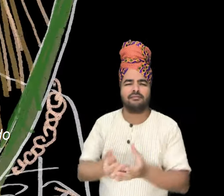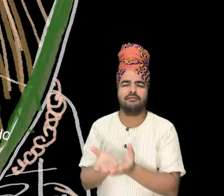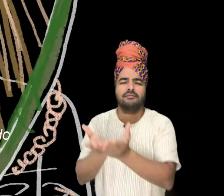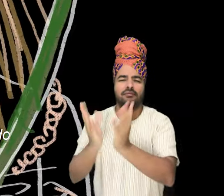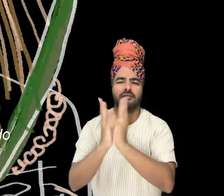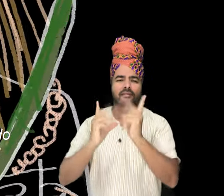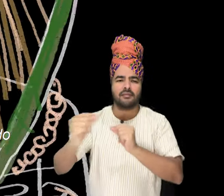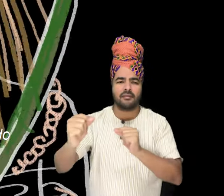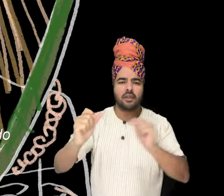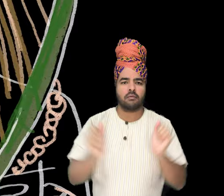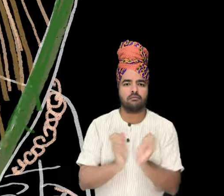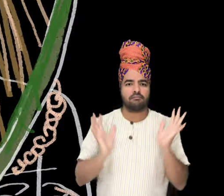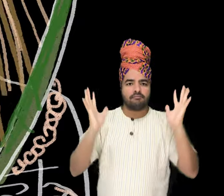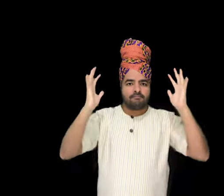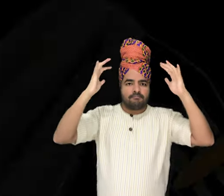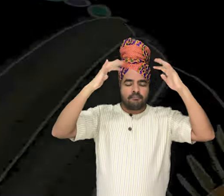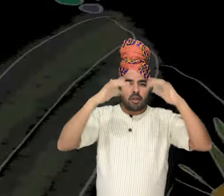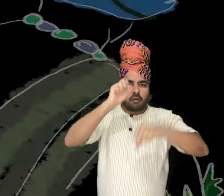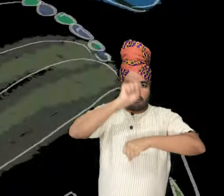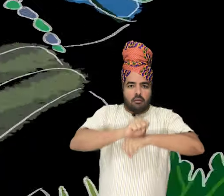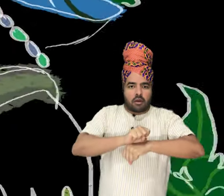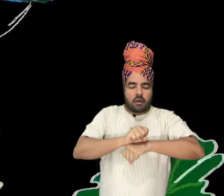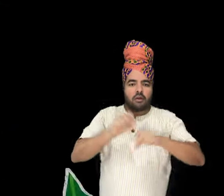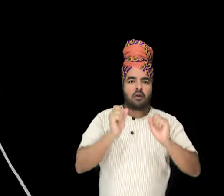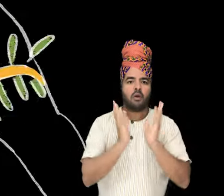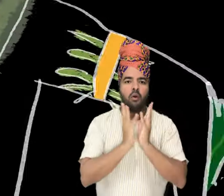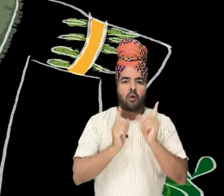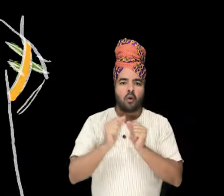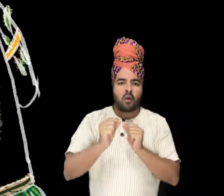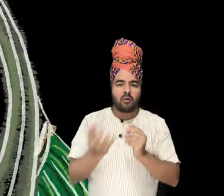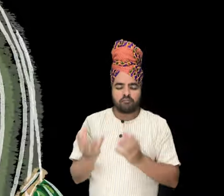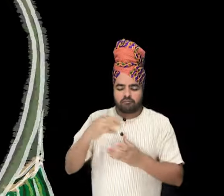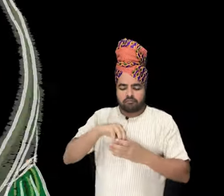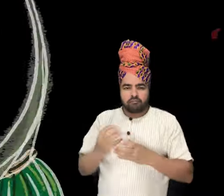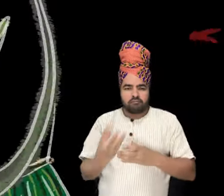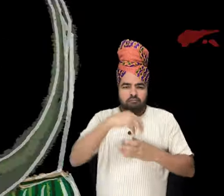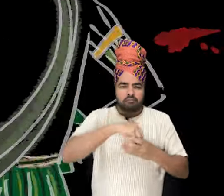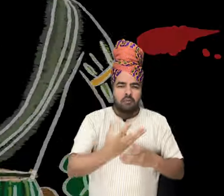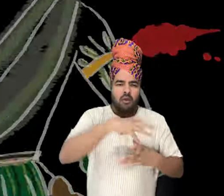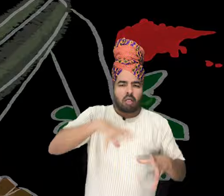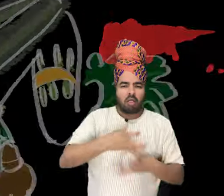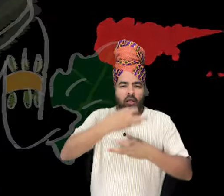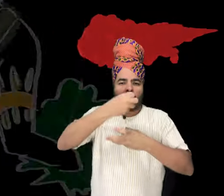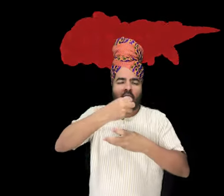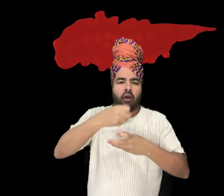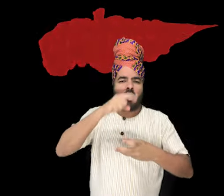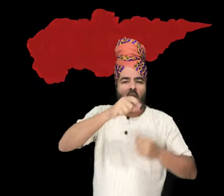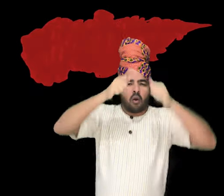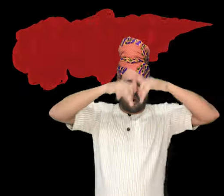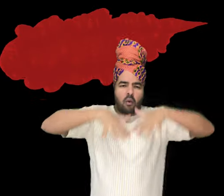está parado para que haja tempo os sonhos se recolhe entre cabaças e folhas o Moinhos